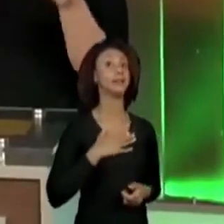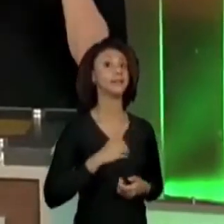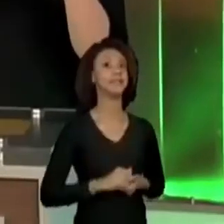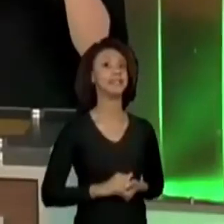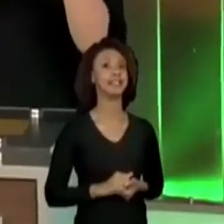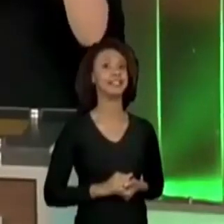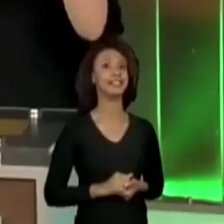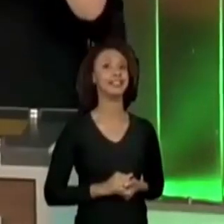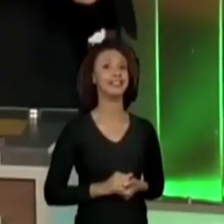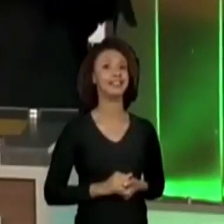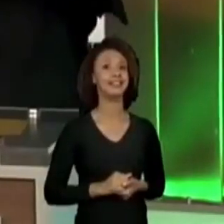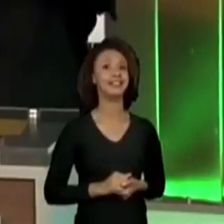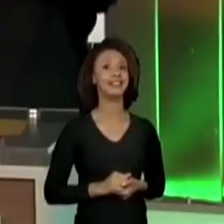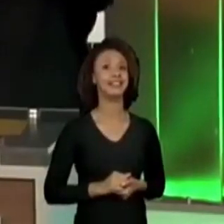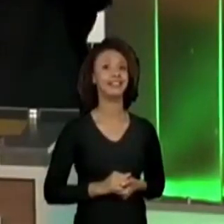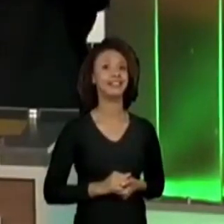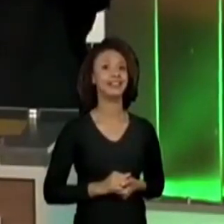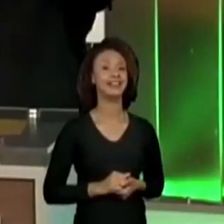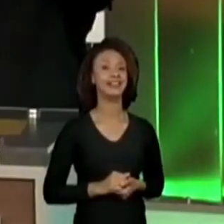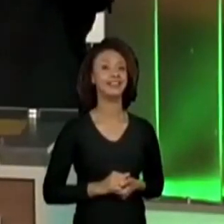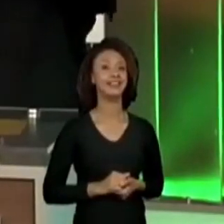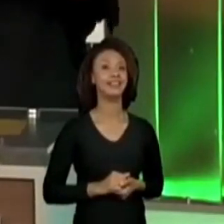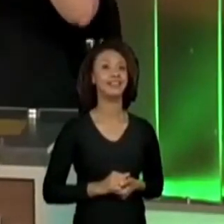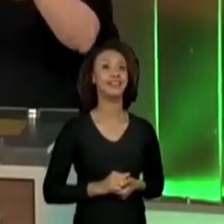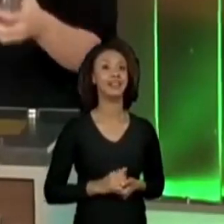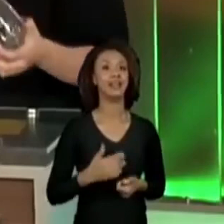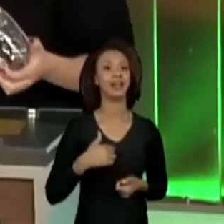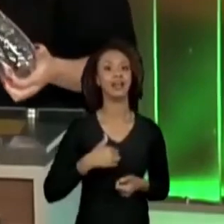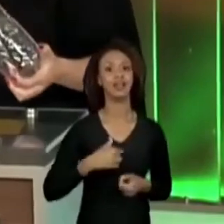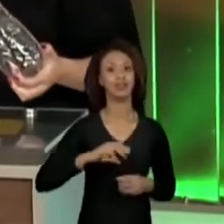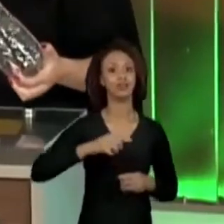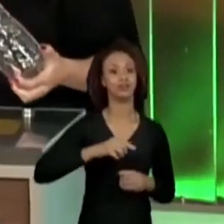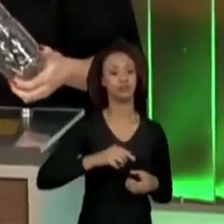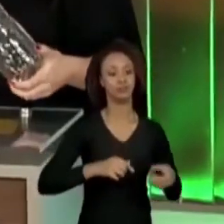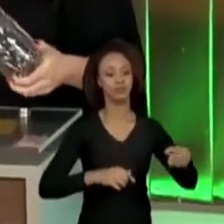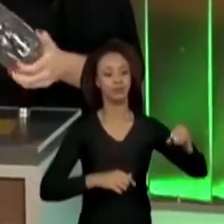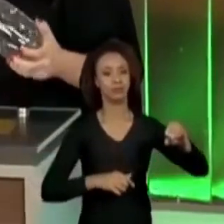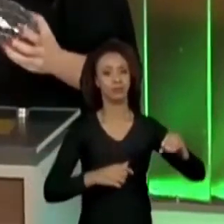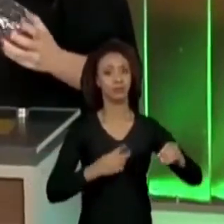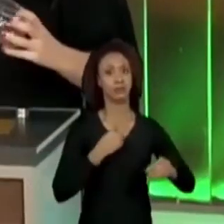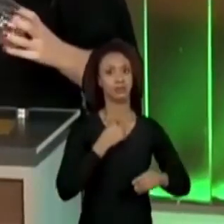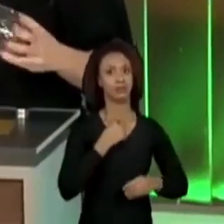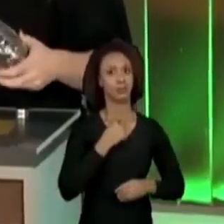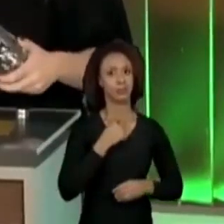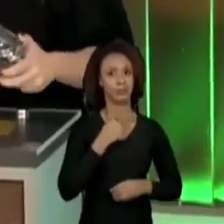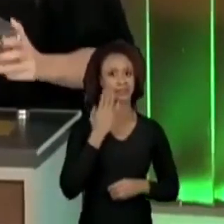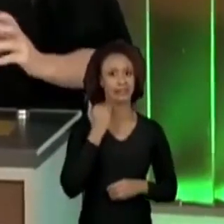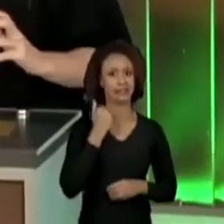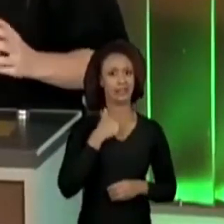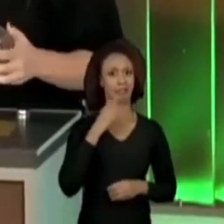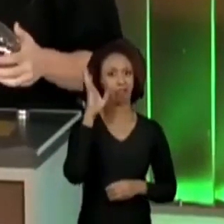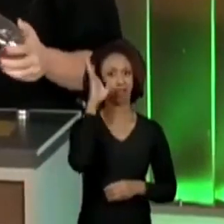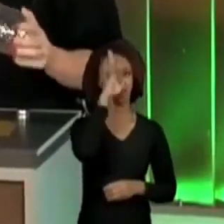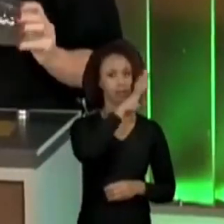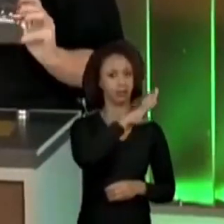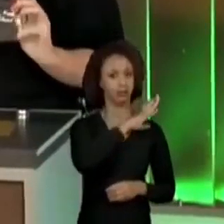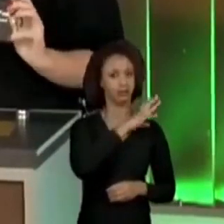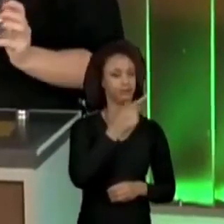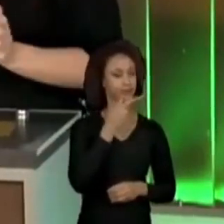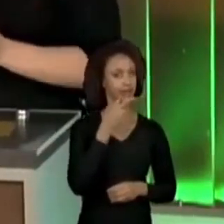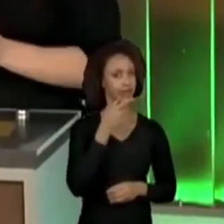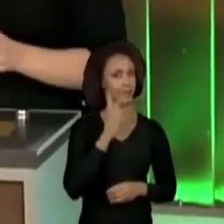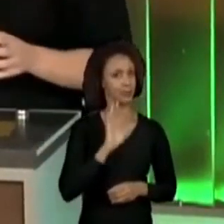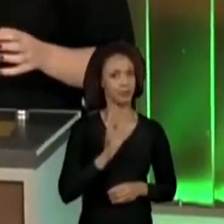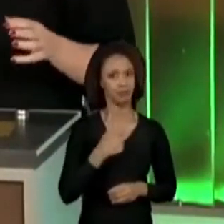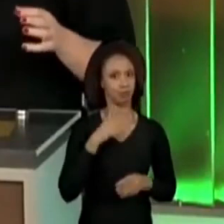Ó, Arte. Minha, ó, não cai nada. Eu não vou fazer isso. É, não faça isso. Se eu fizer, quem me conhece, eu já cansei de falar isso aqui.